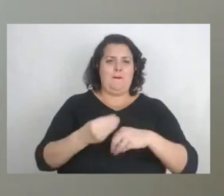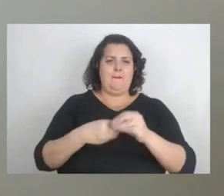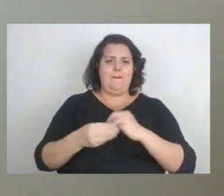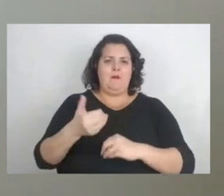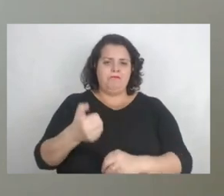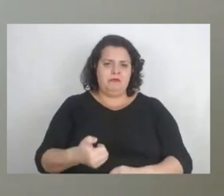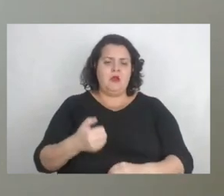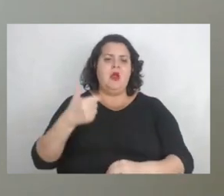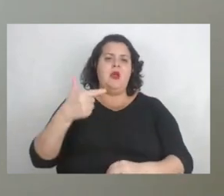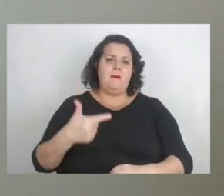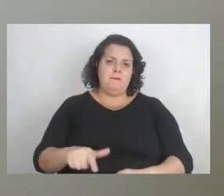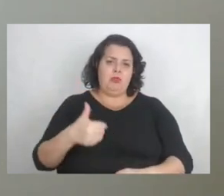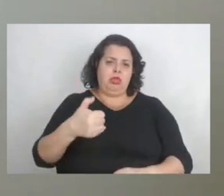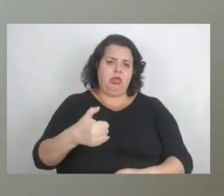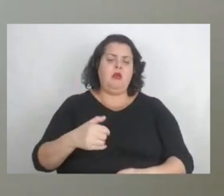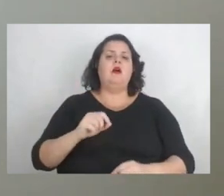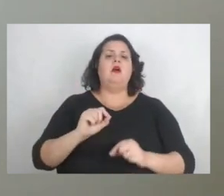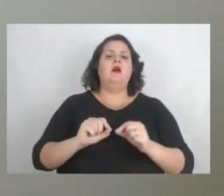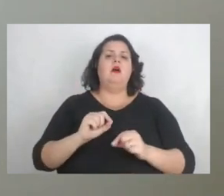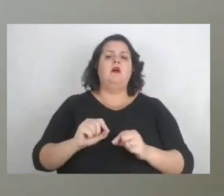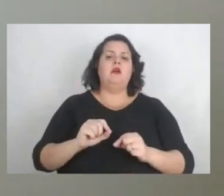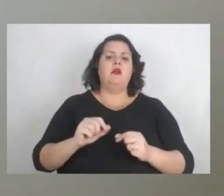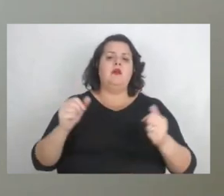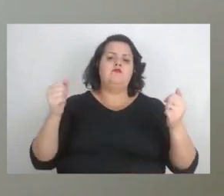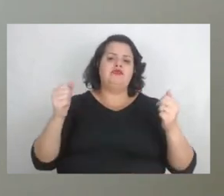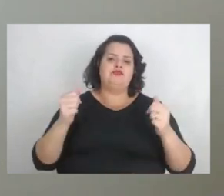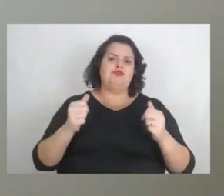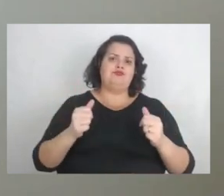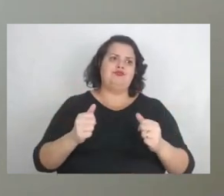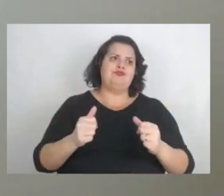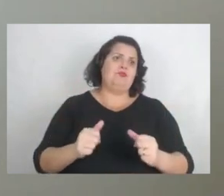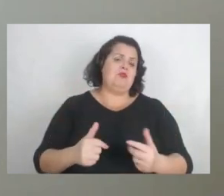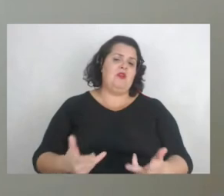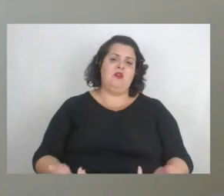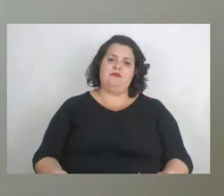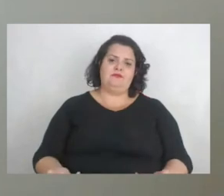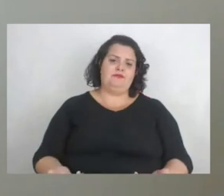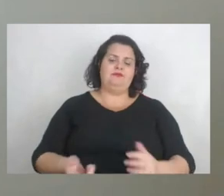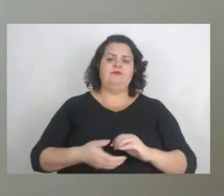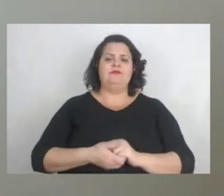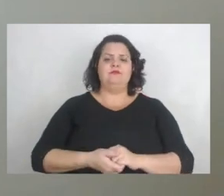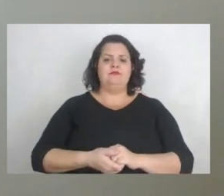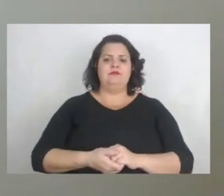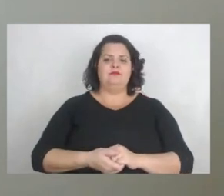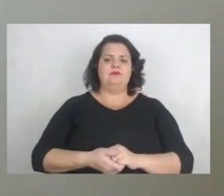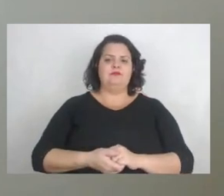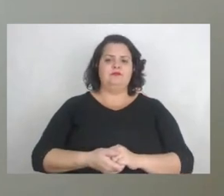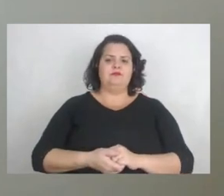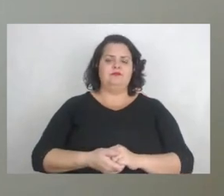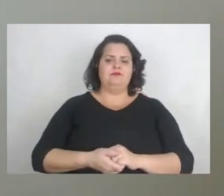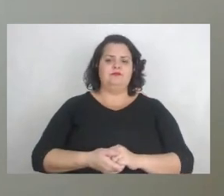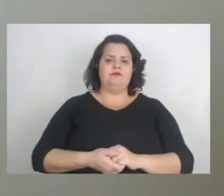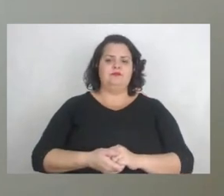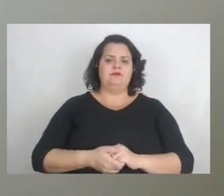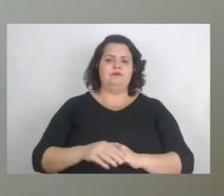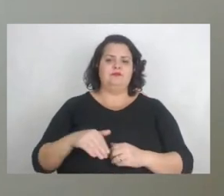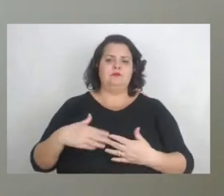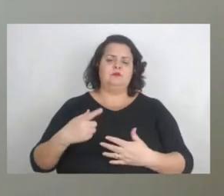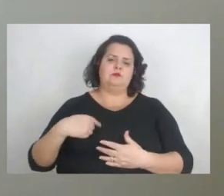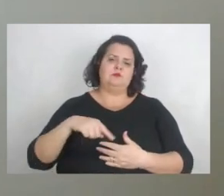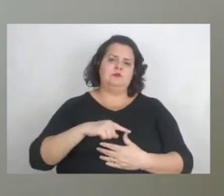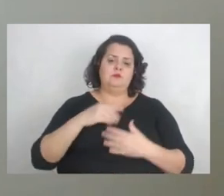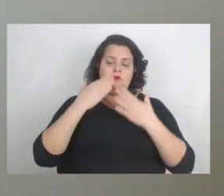mais mutagênicas, mais nocivas à saúde do que o próprio esgoto em si. E é isso que acontece em relação ao meio ambiente. Então a gente tem que encarar de